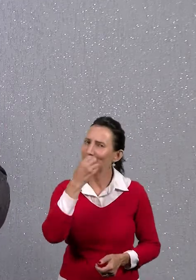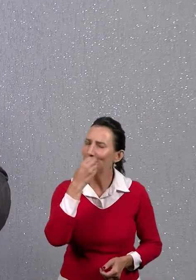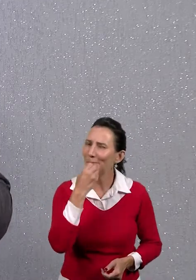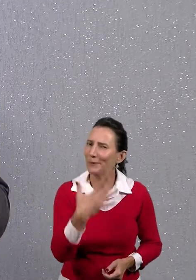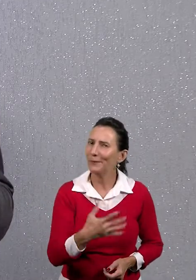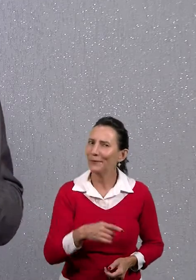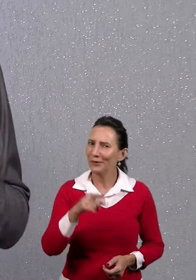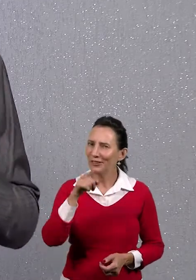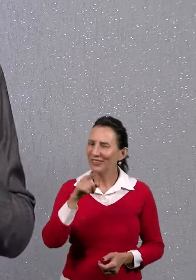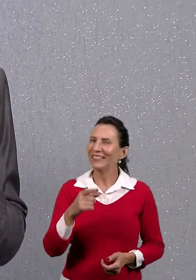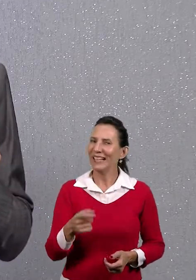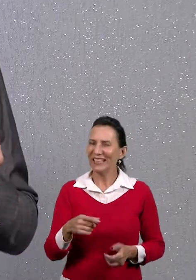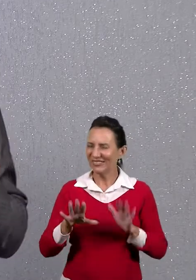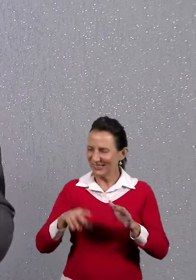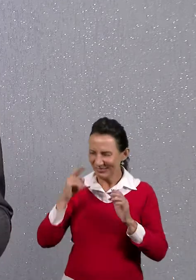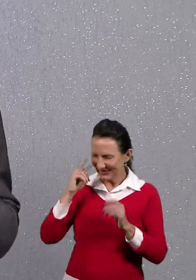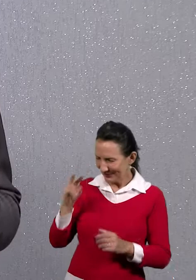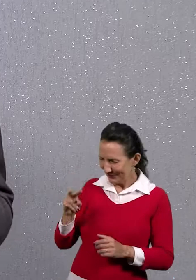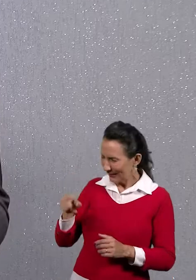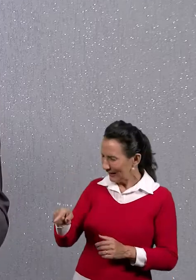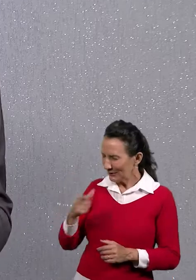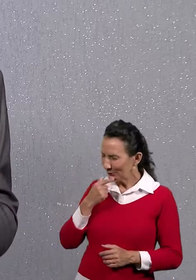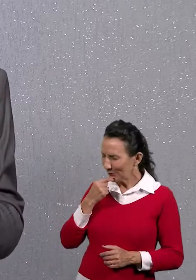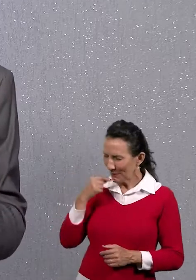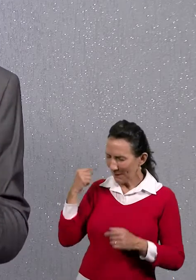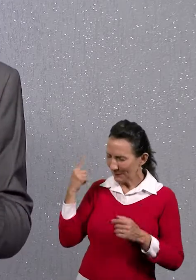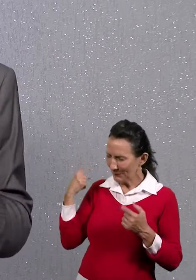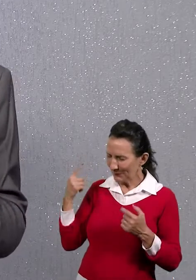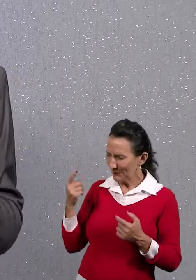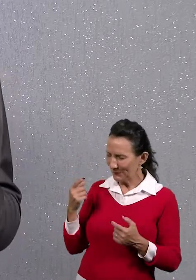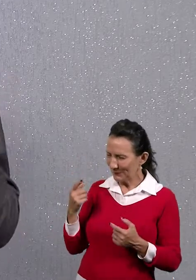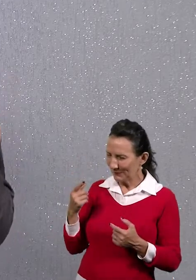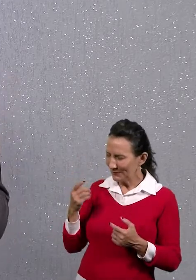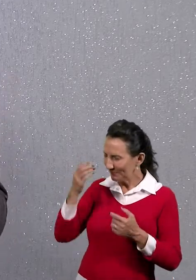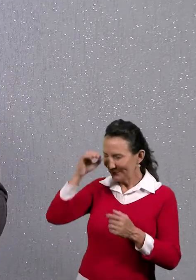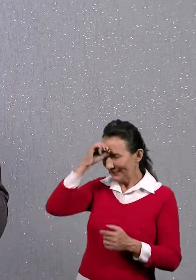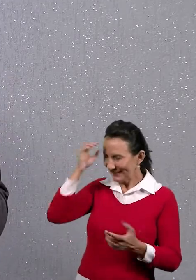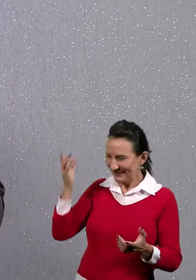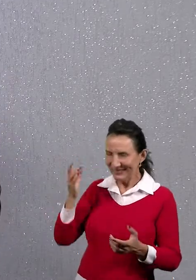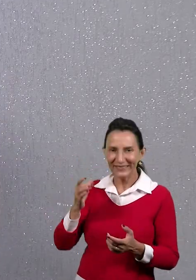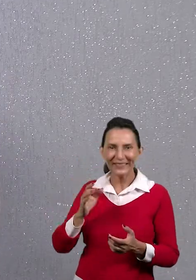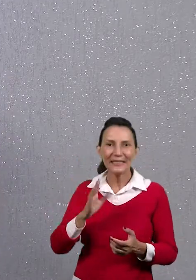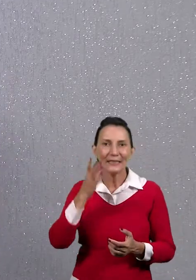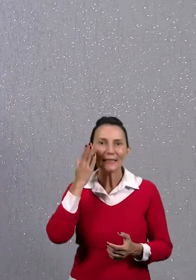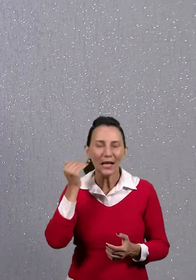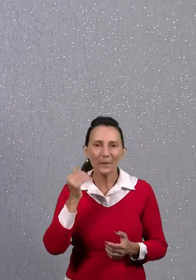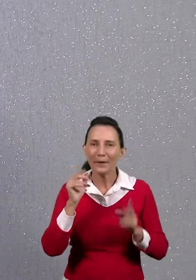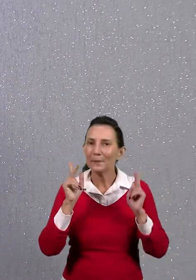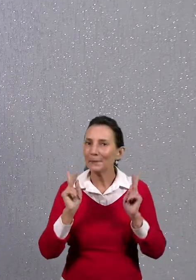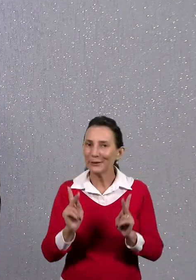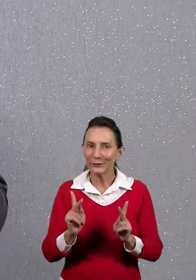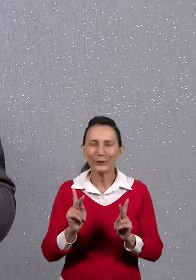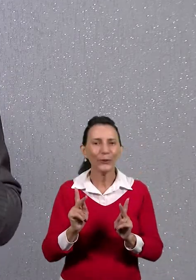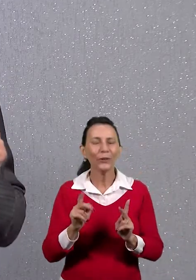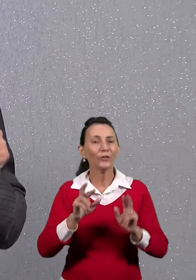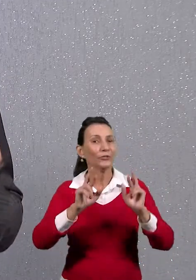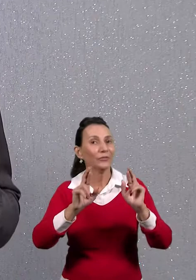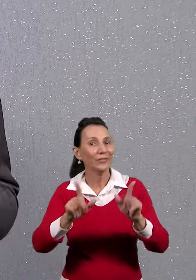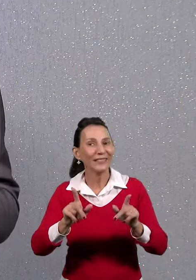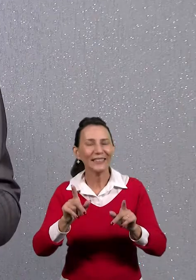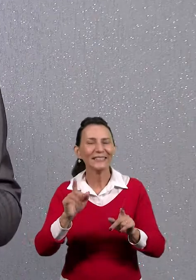garrafa, esse Breno é muito doido, mas não estou entendendo nada. E aí muitas vezes acontece, quando as pessoas são diferentes, não entendem a linguagem do conteúdo que está